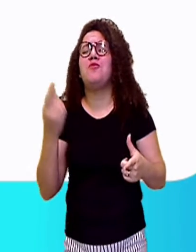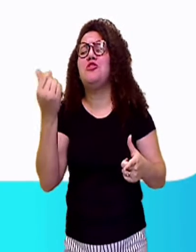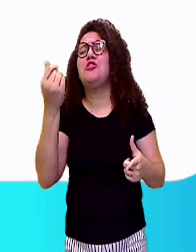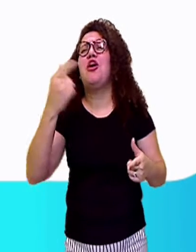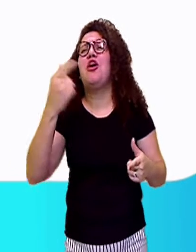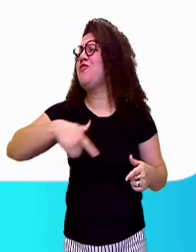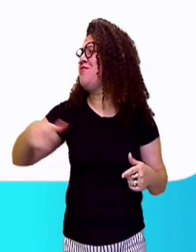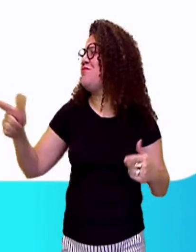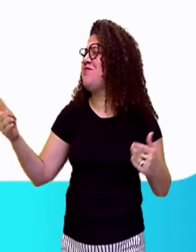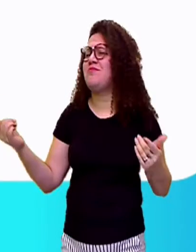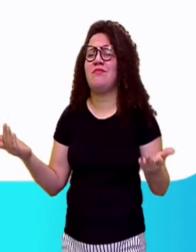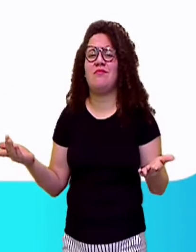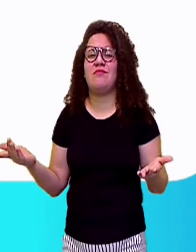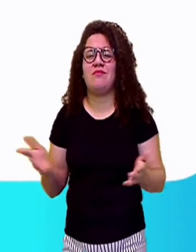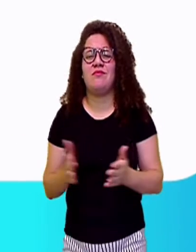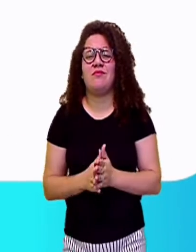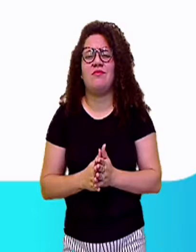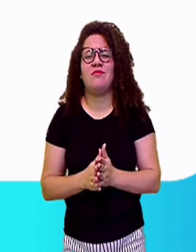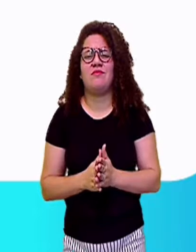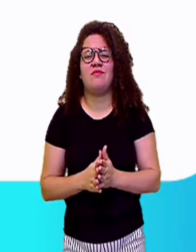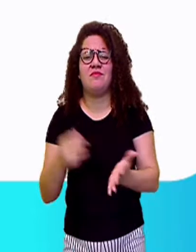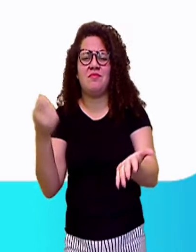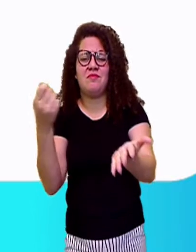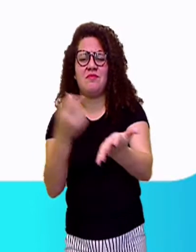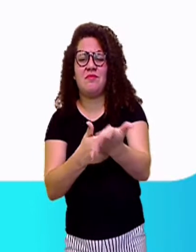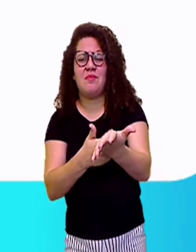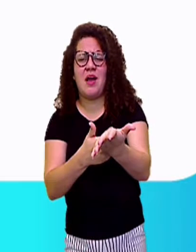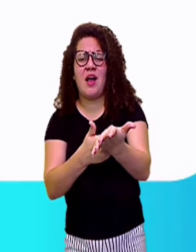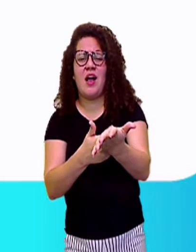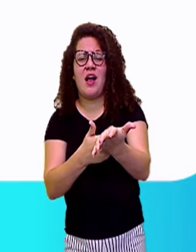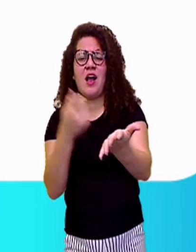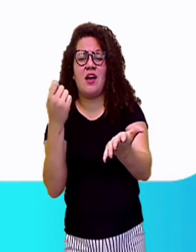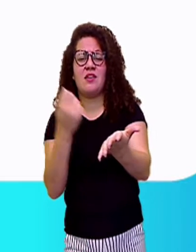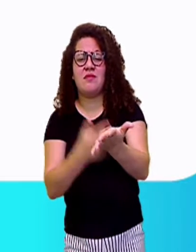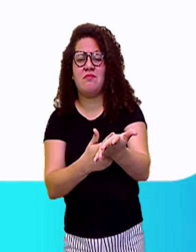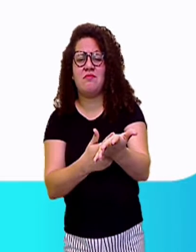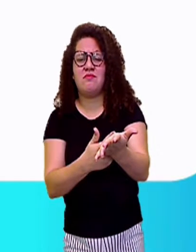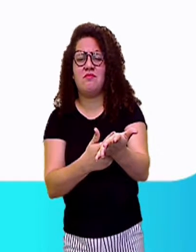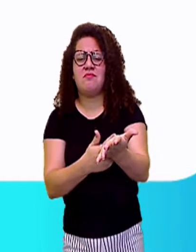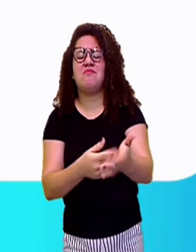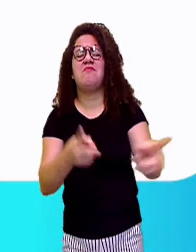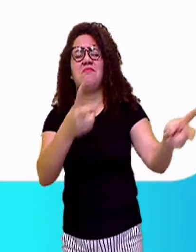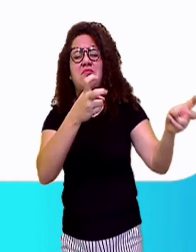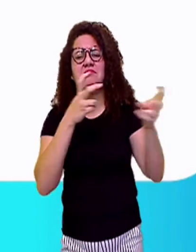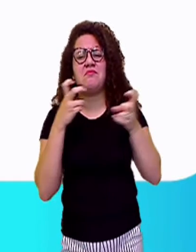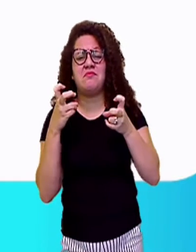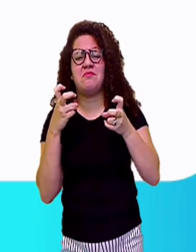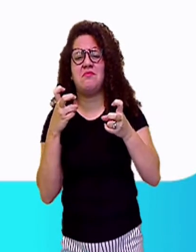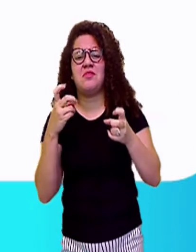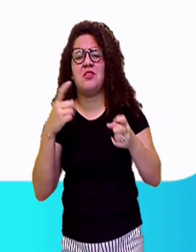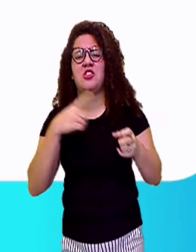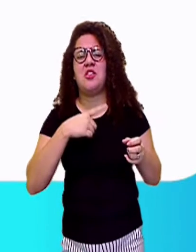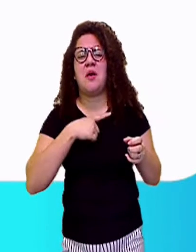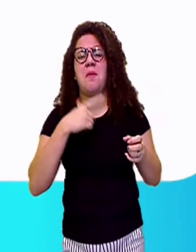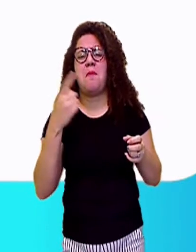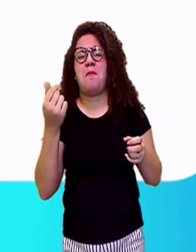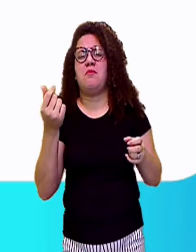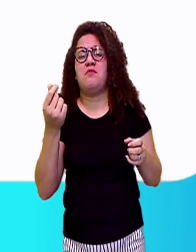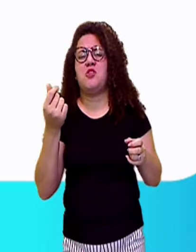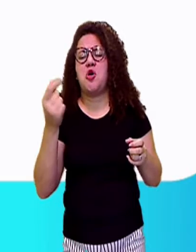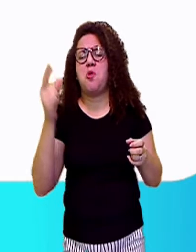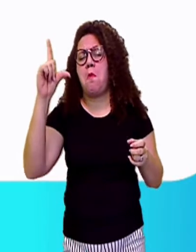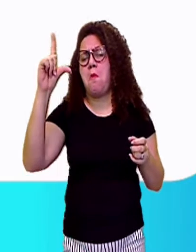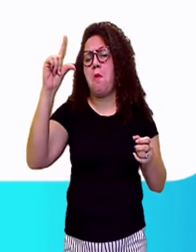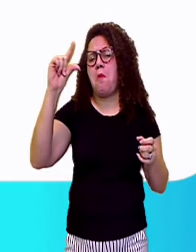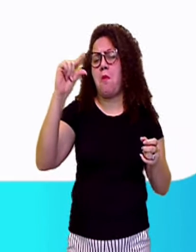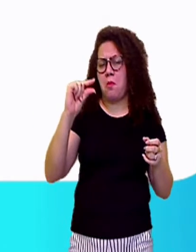dinheiro? Né? Então, ao pagar uma compra, você já percebeu que tinha menos dinheiro do que